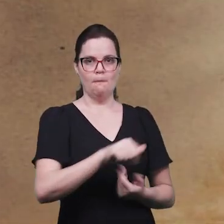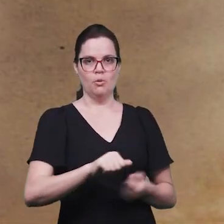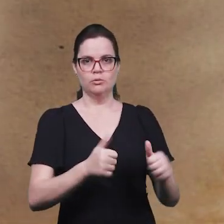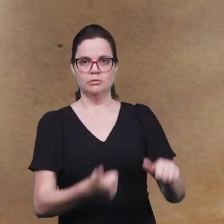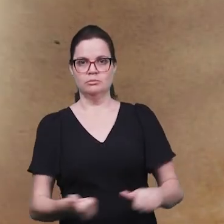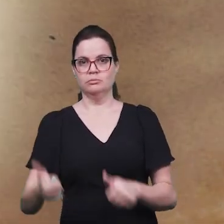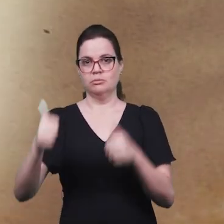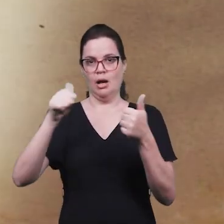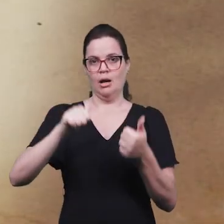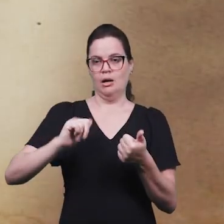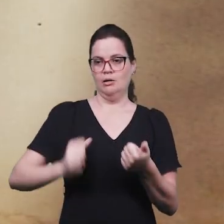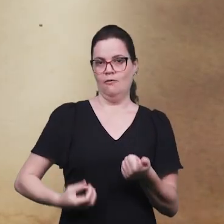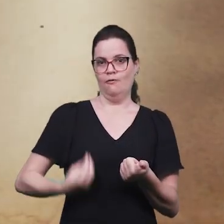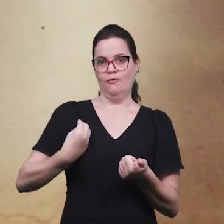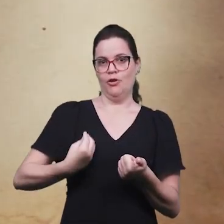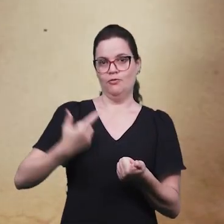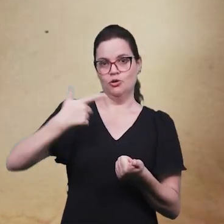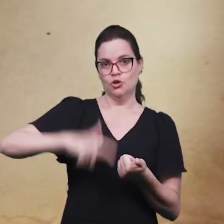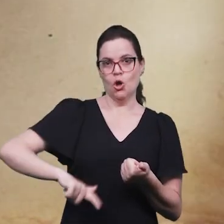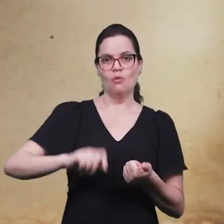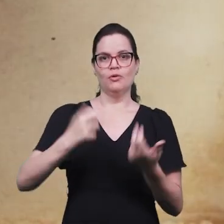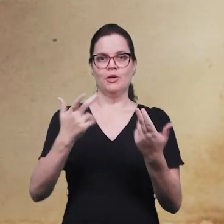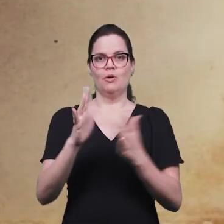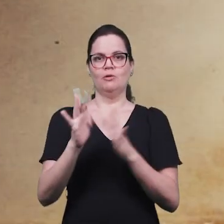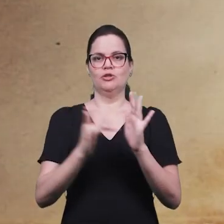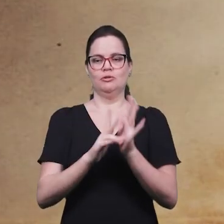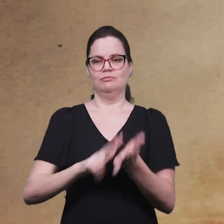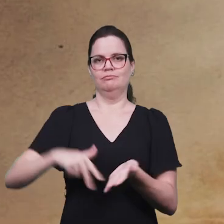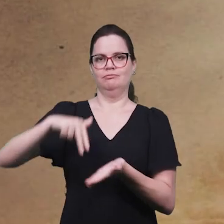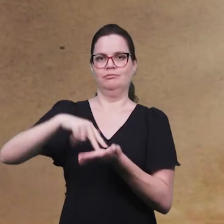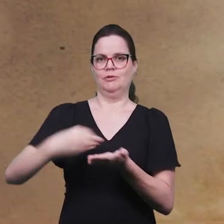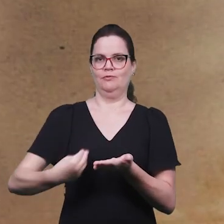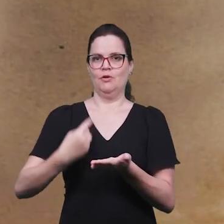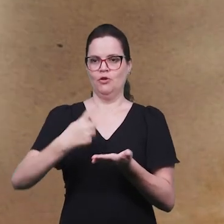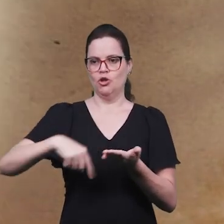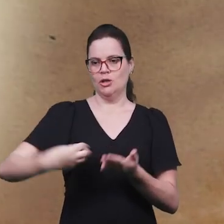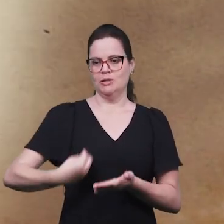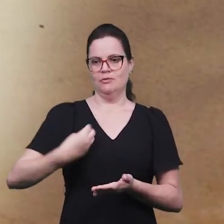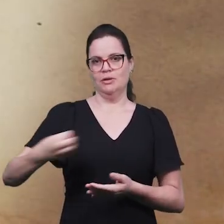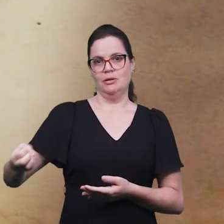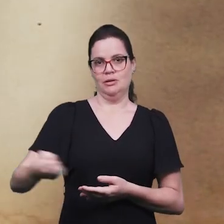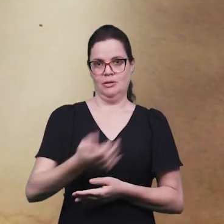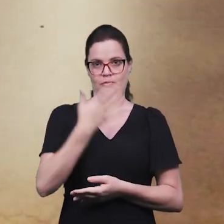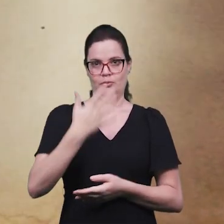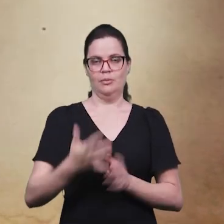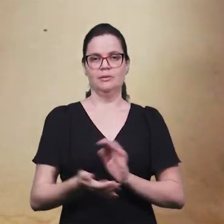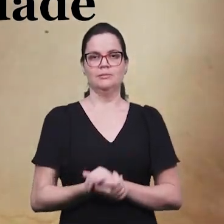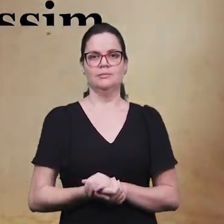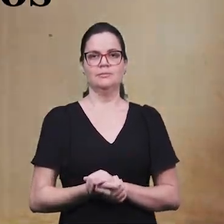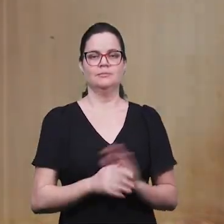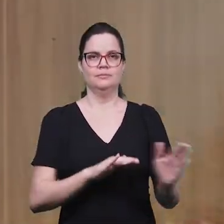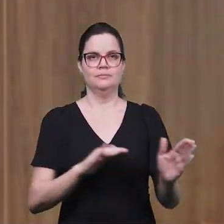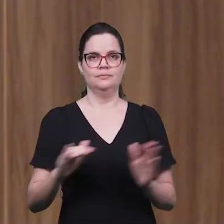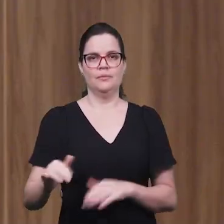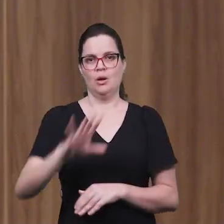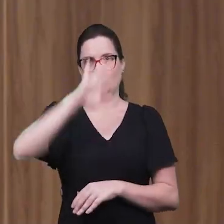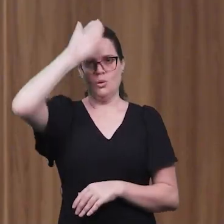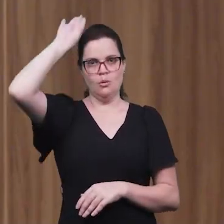em novidade de vida. Está em Romanos 6, versículo 4. Nós vamos